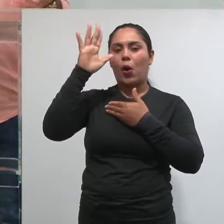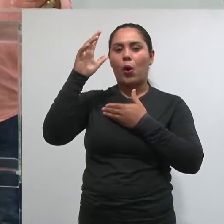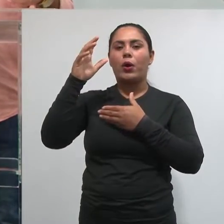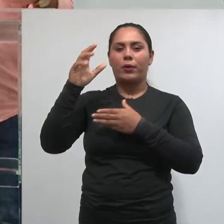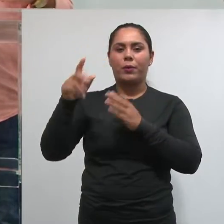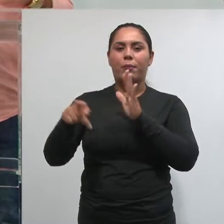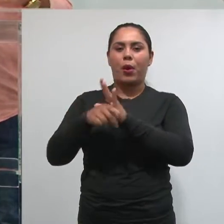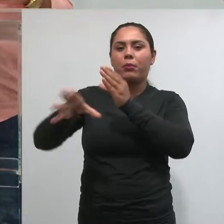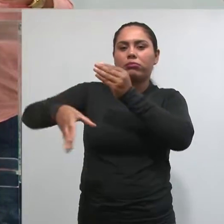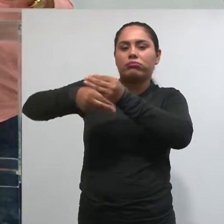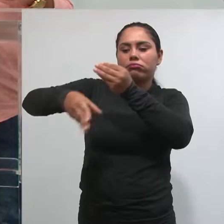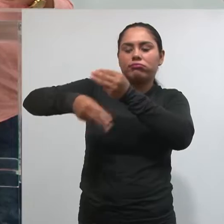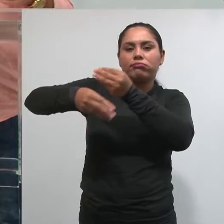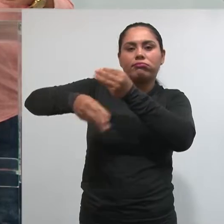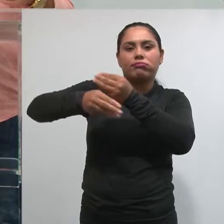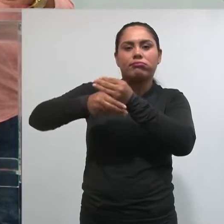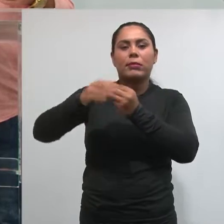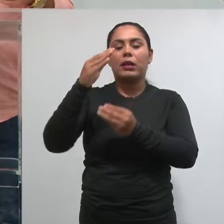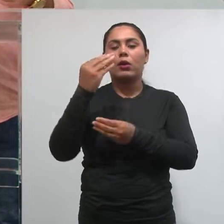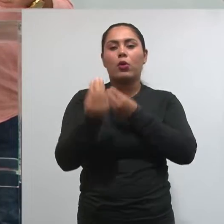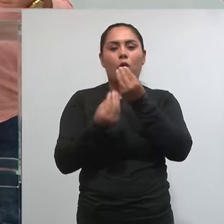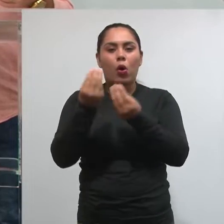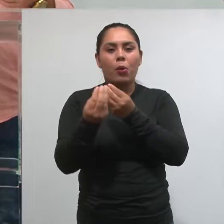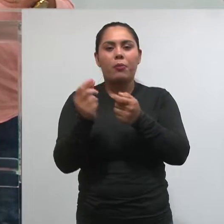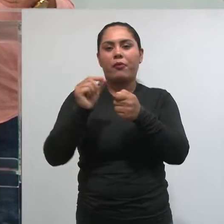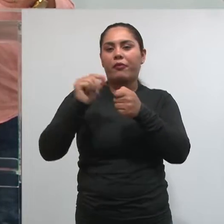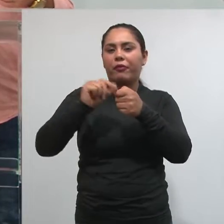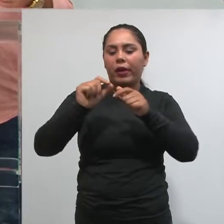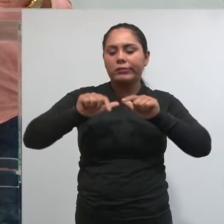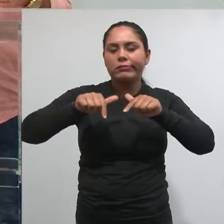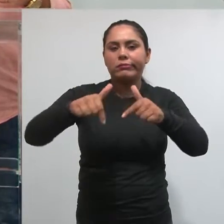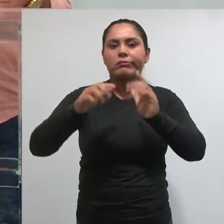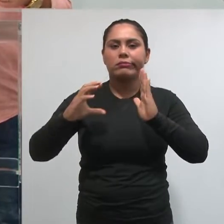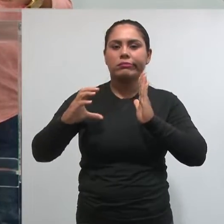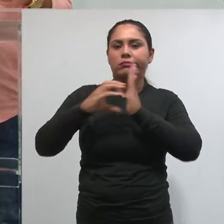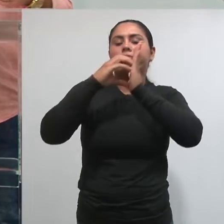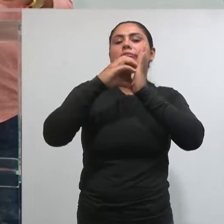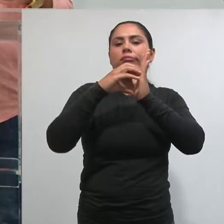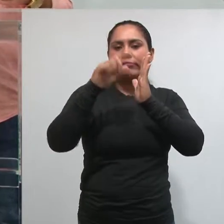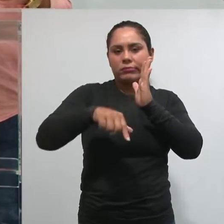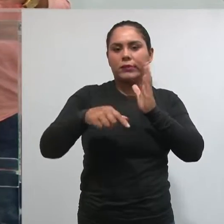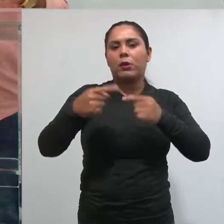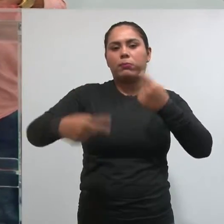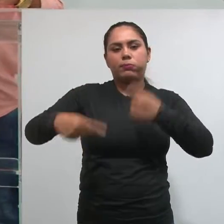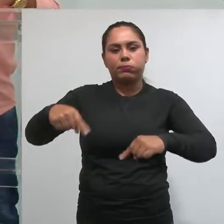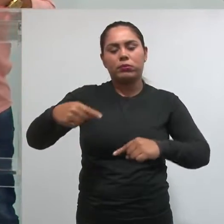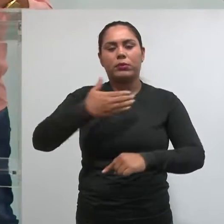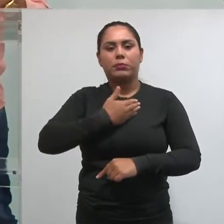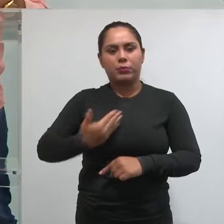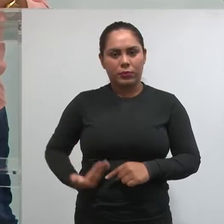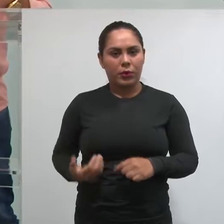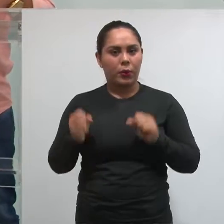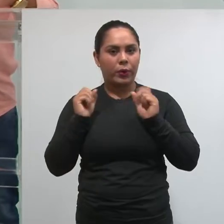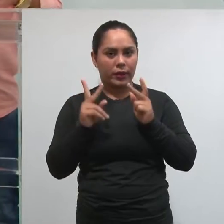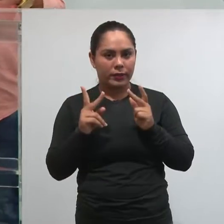teórico-conceitual de como se dá, né, a elaboração e a implementação de políticas públicas,